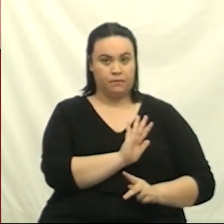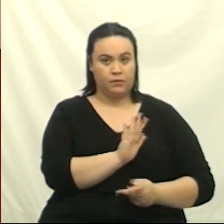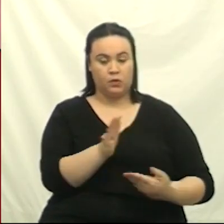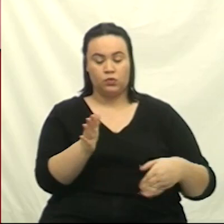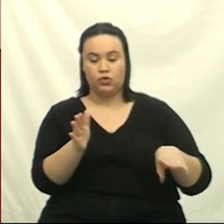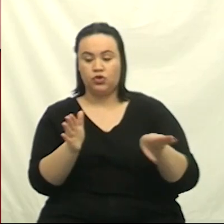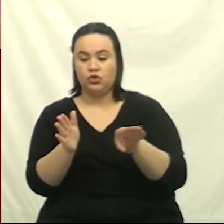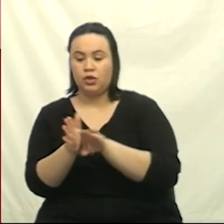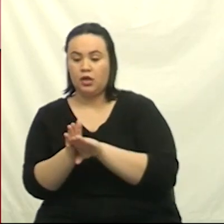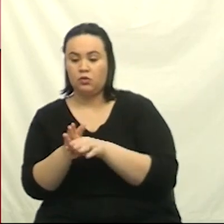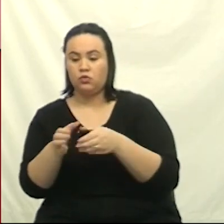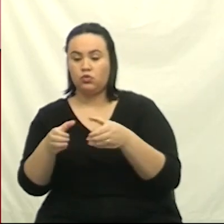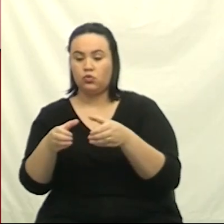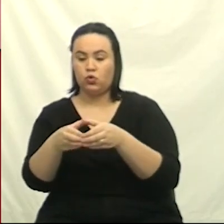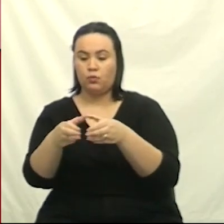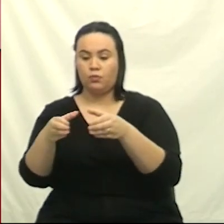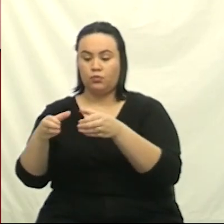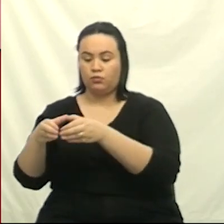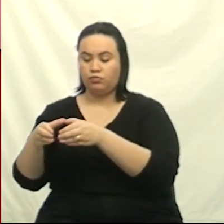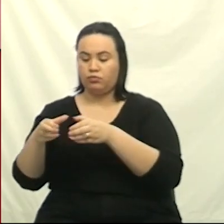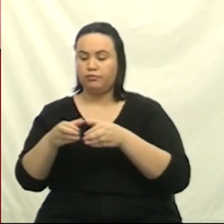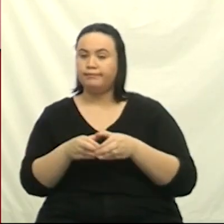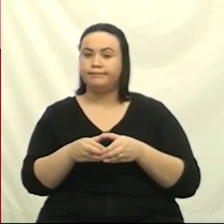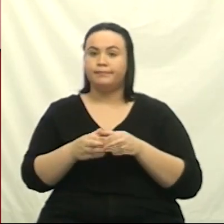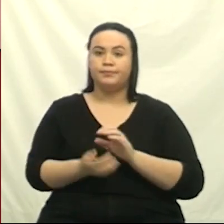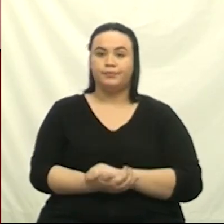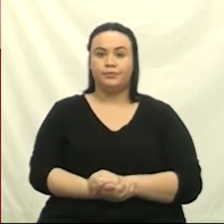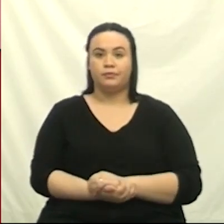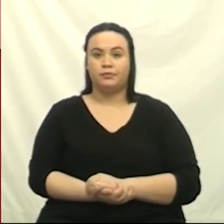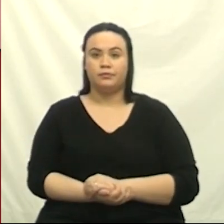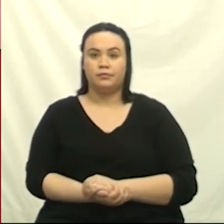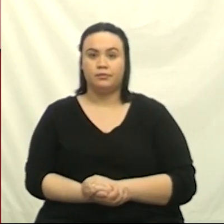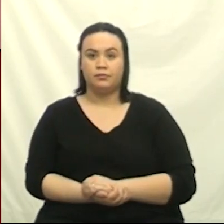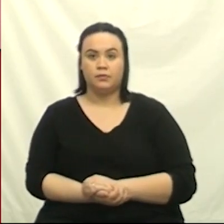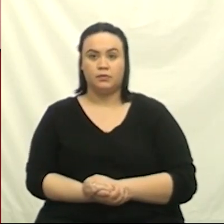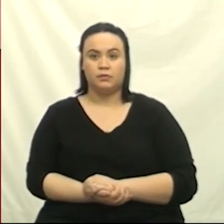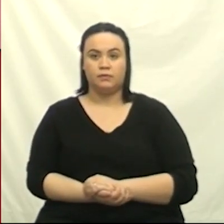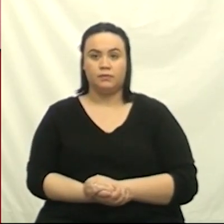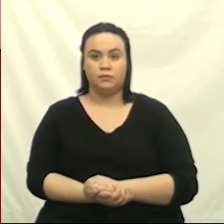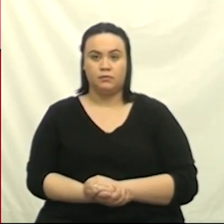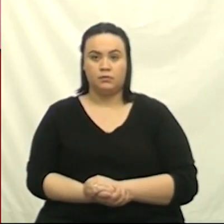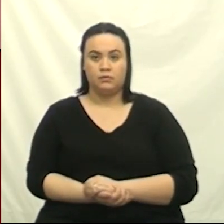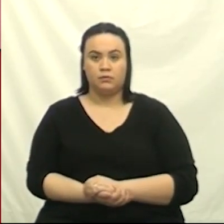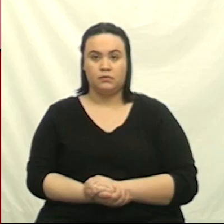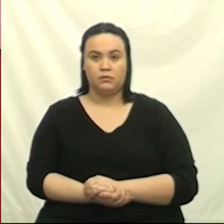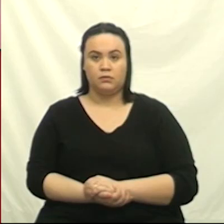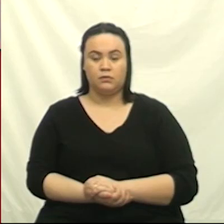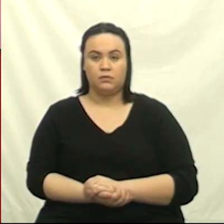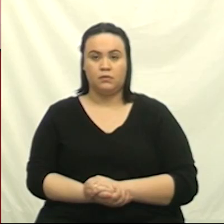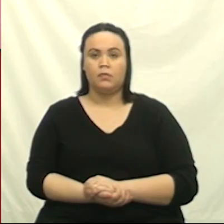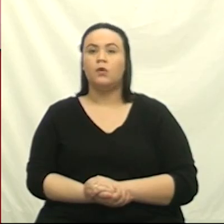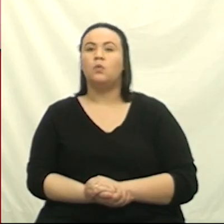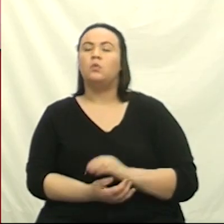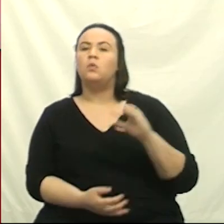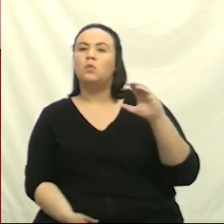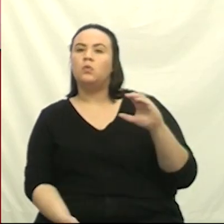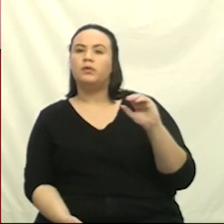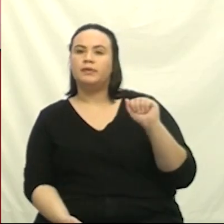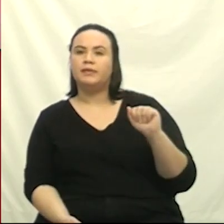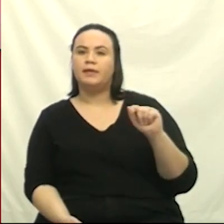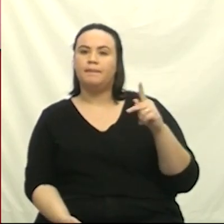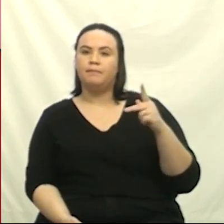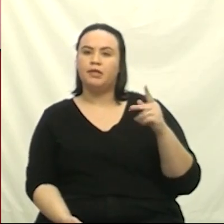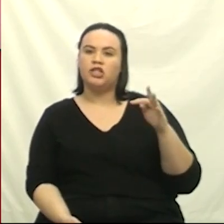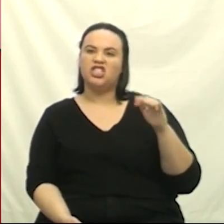chega nas comissões nós começamos a fazer essa análise desse ajuste a necessidade de colocar o capte no